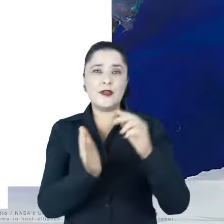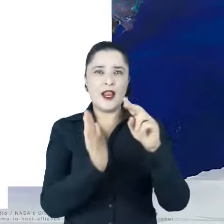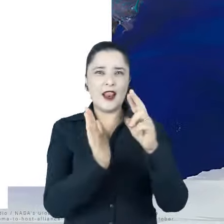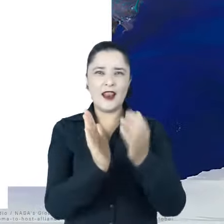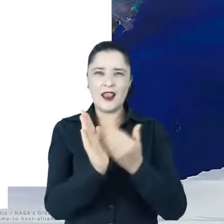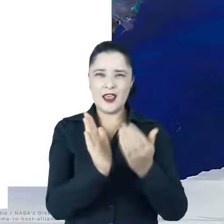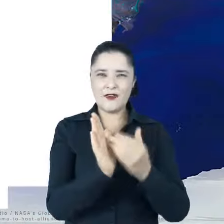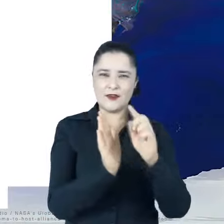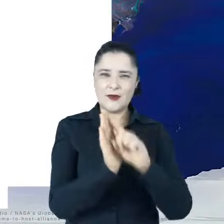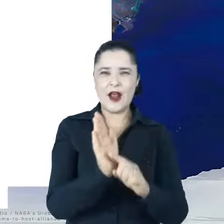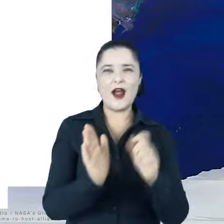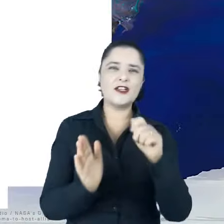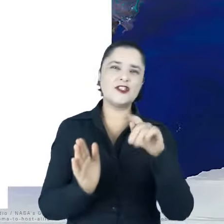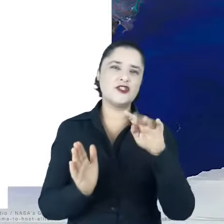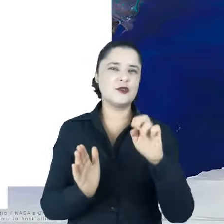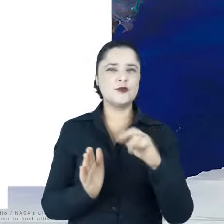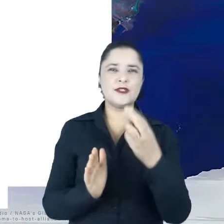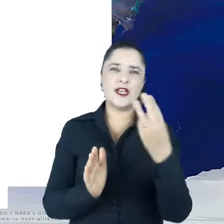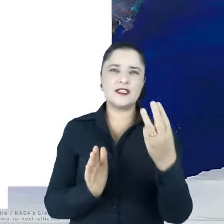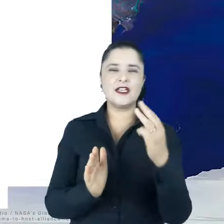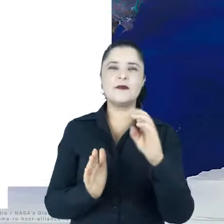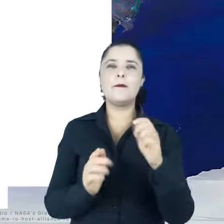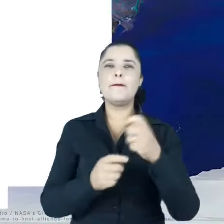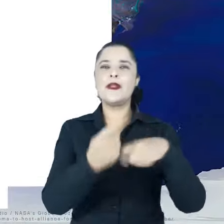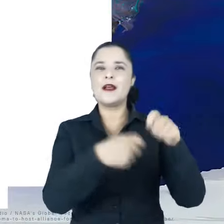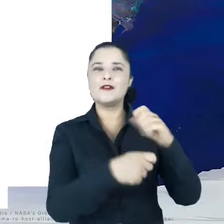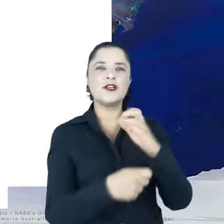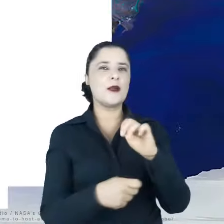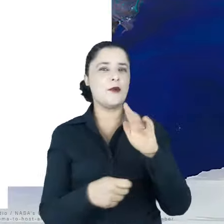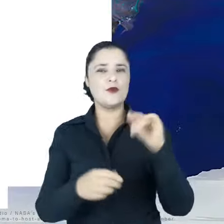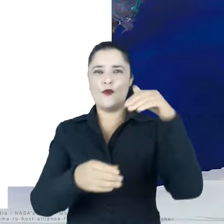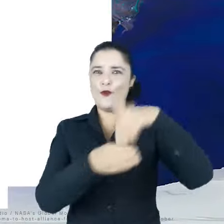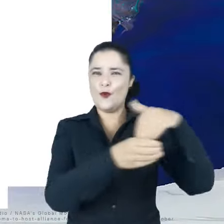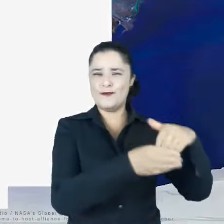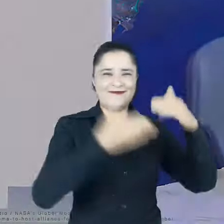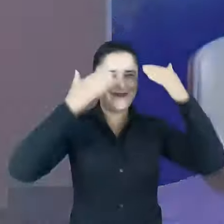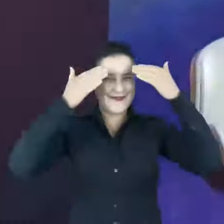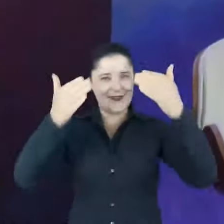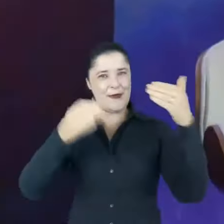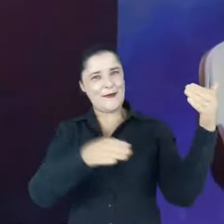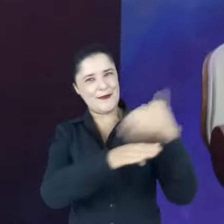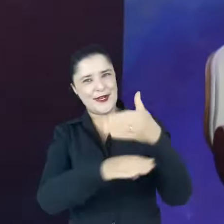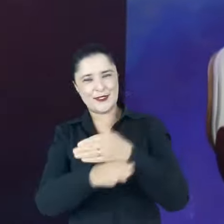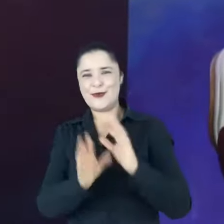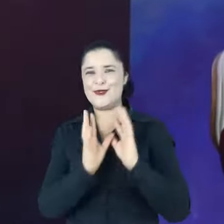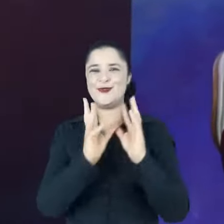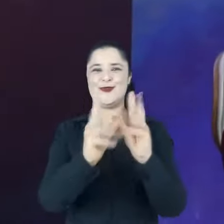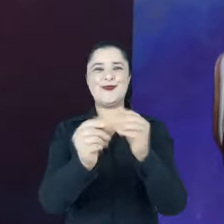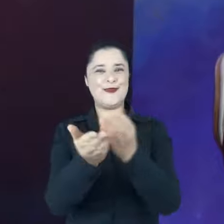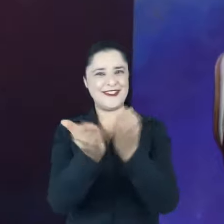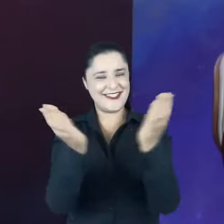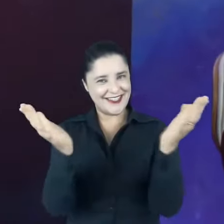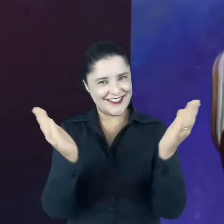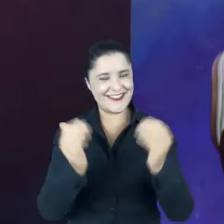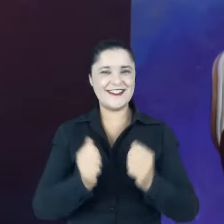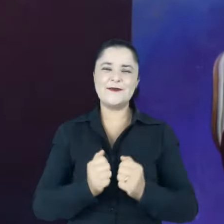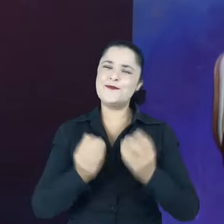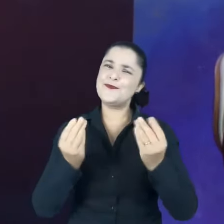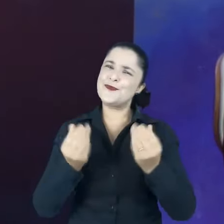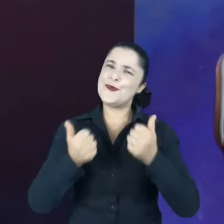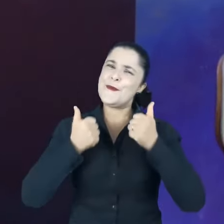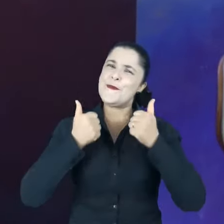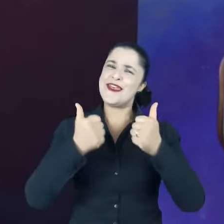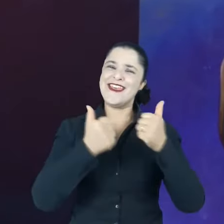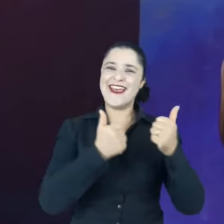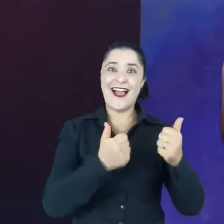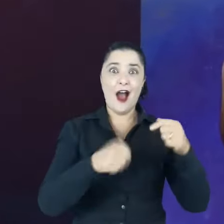mercado de carbono. Mas todos foram bem votados, a gente agradece muito a participação de vocês. Muito bem. Hora de seguir